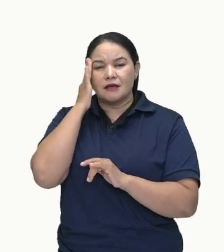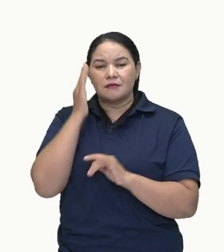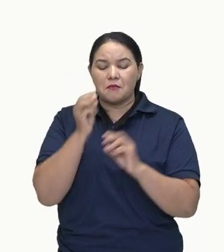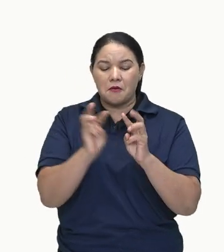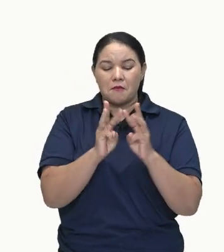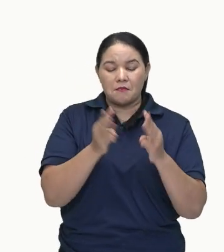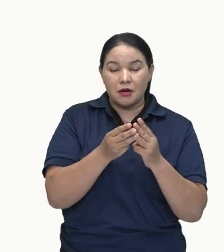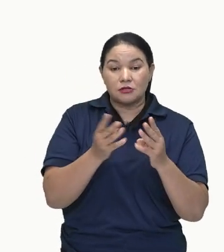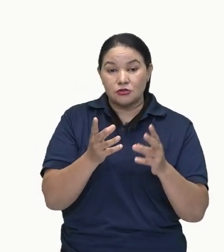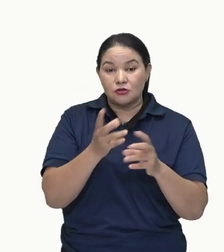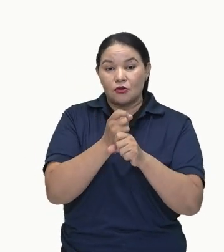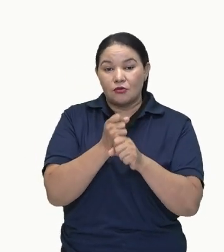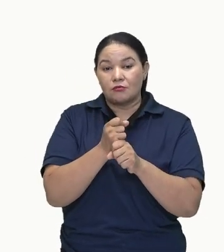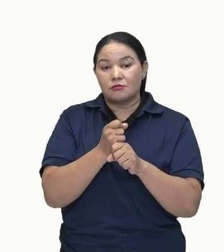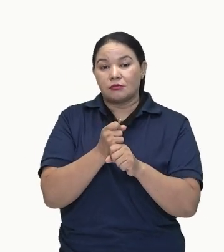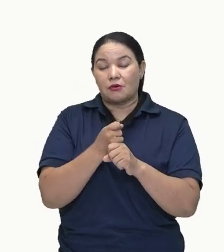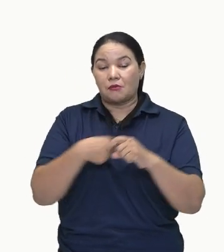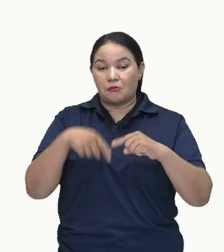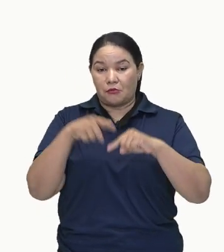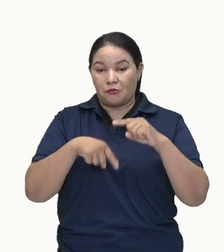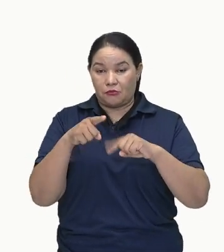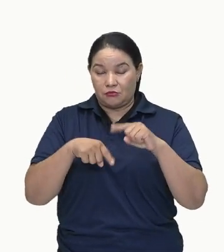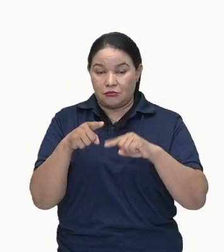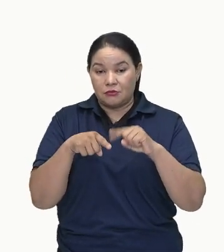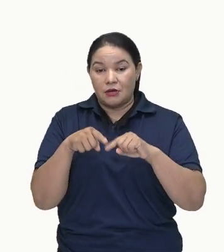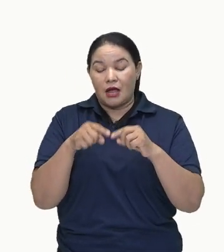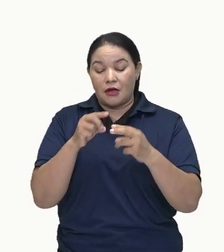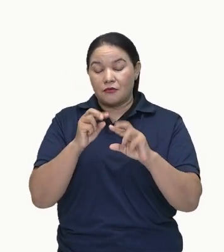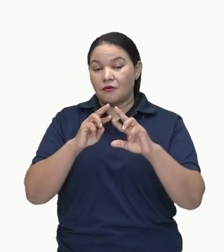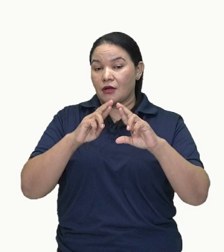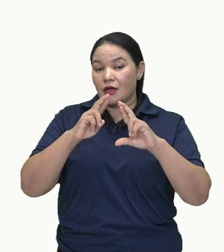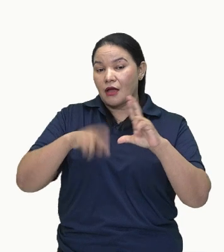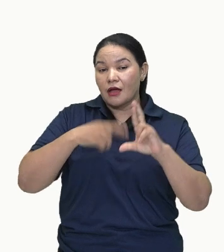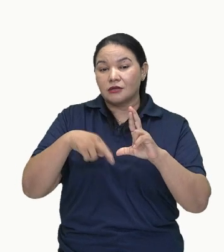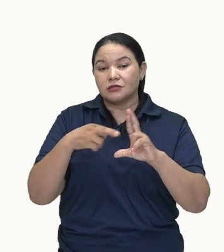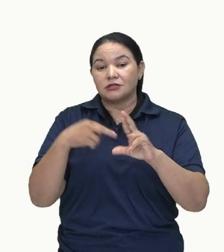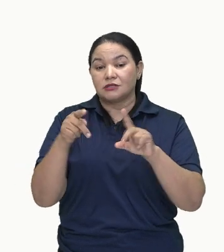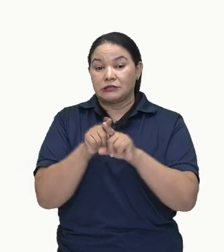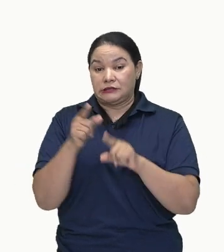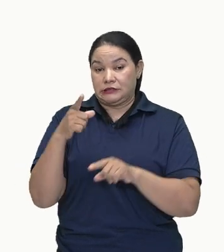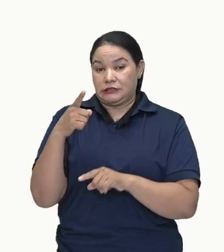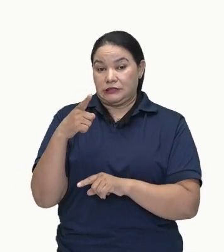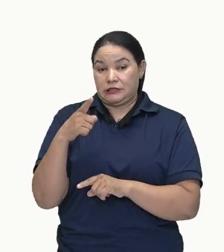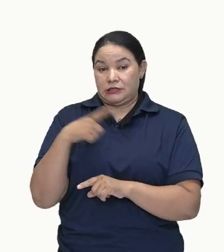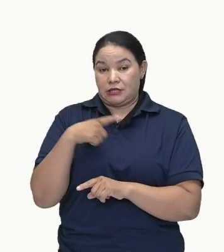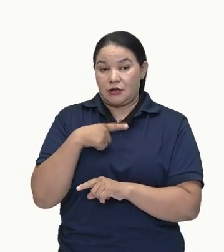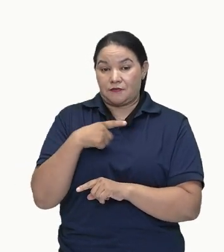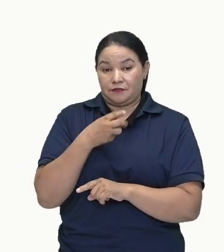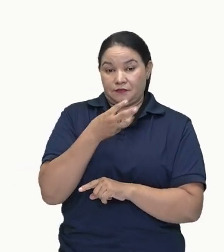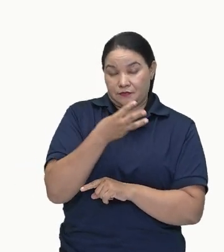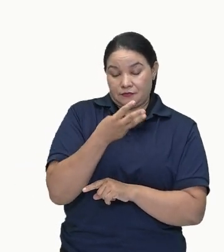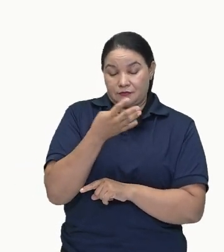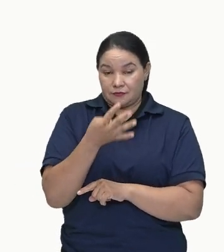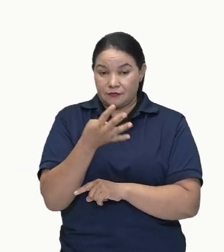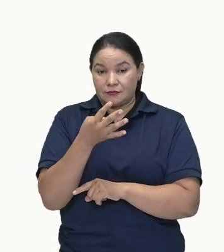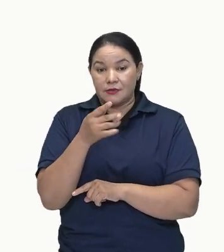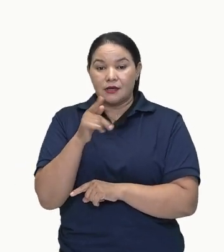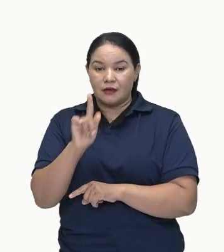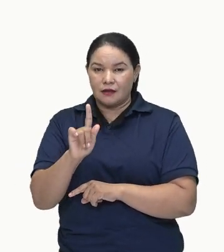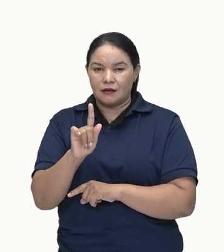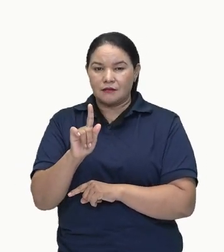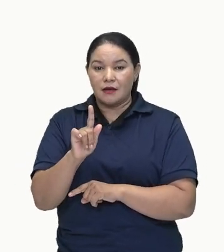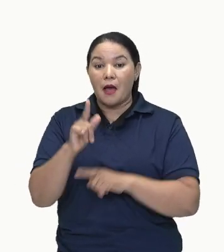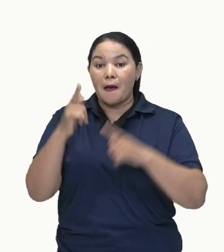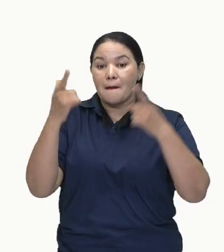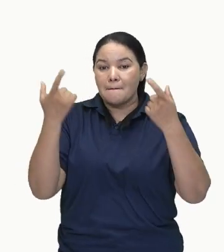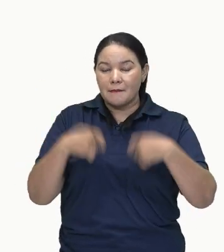soma das massas dos reagentes, nós temos aqui, ó, 34 gramas, tá? Então, a gente precisa